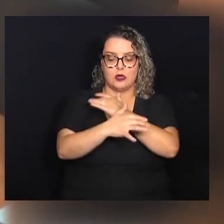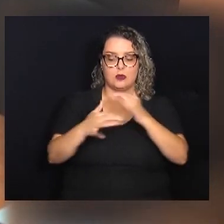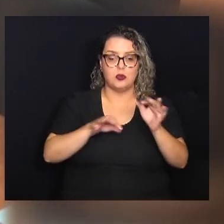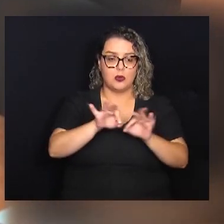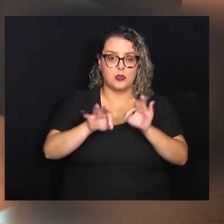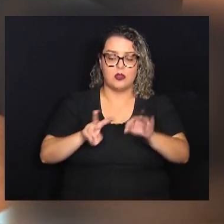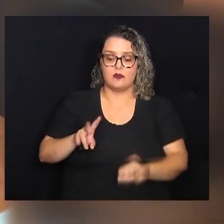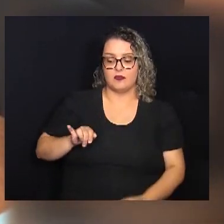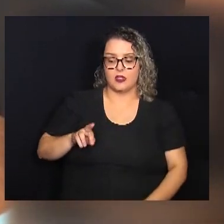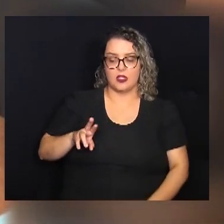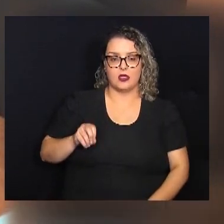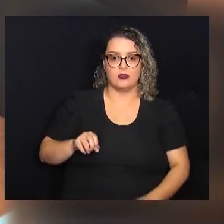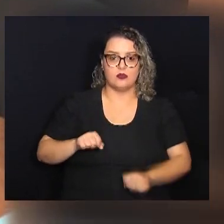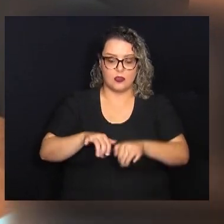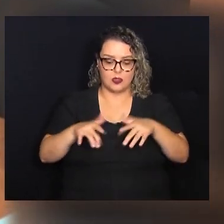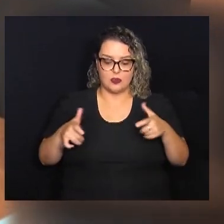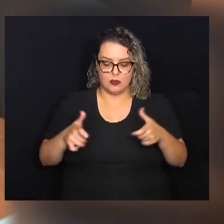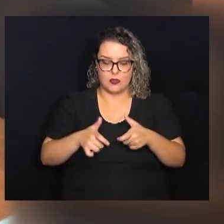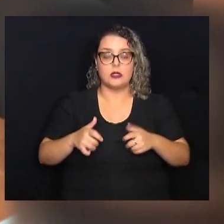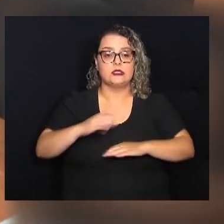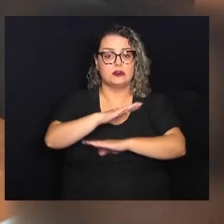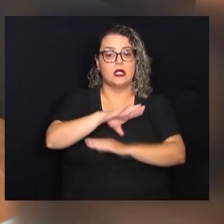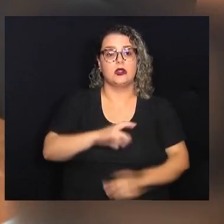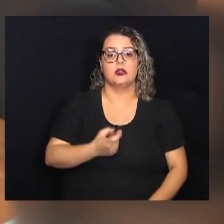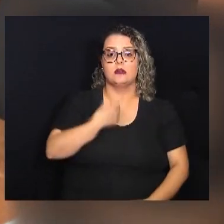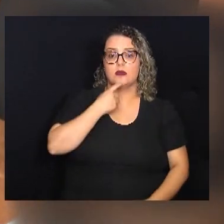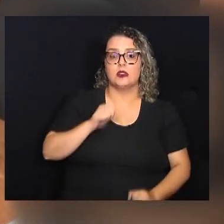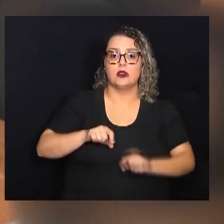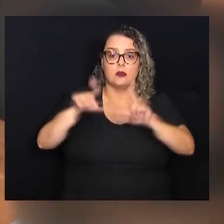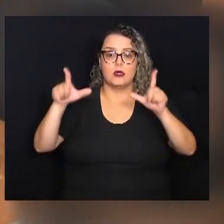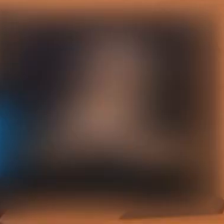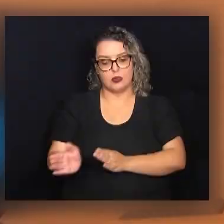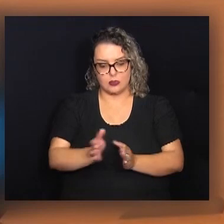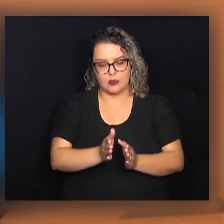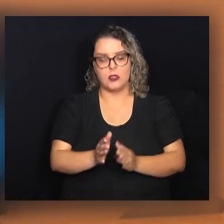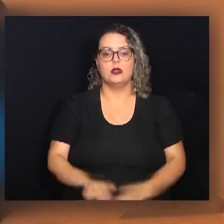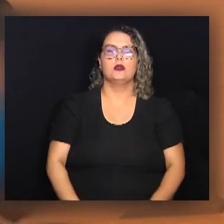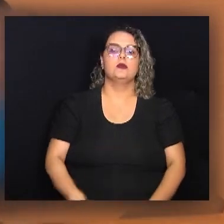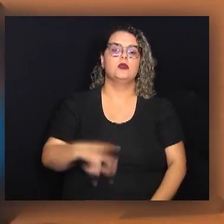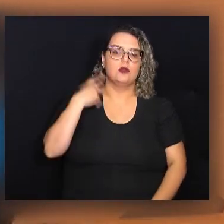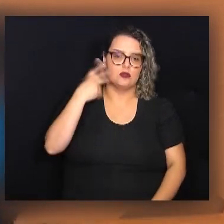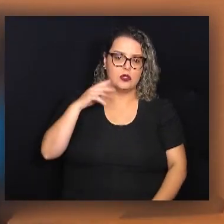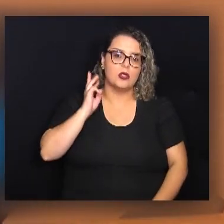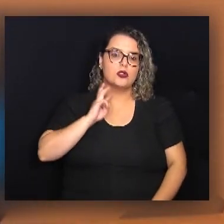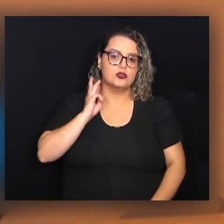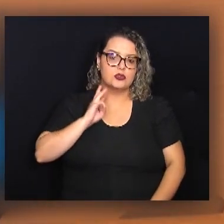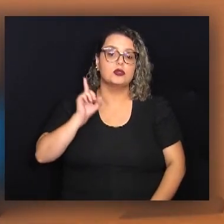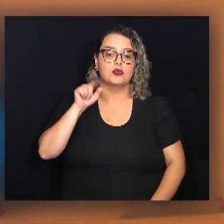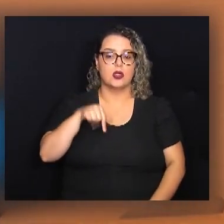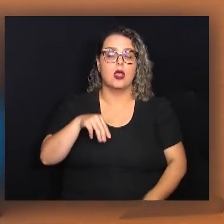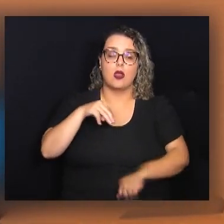um cidadão, que nós temos deveres e obrigações, isso a própria Constituição fala.